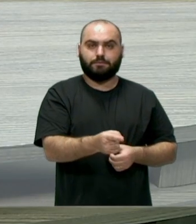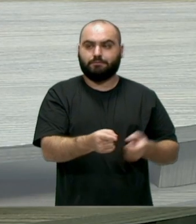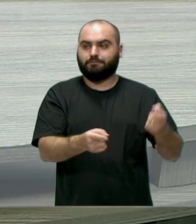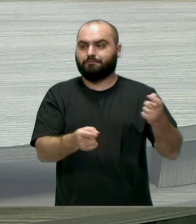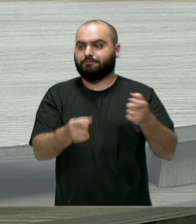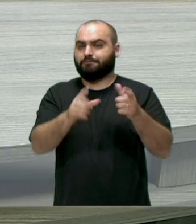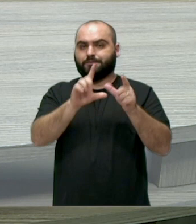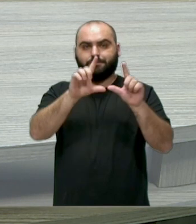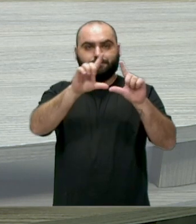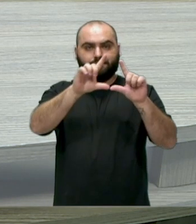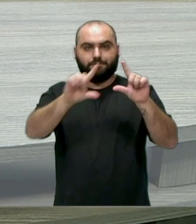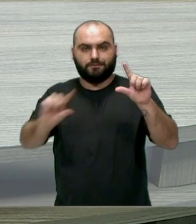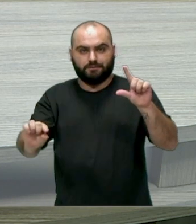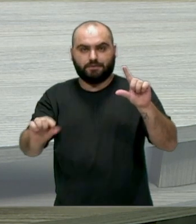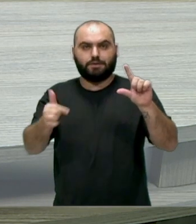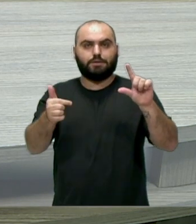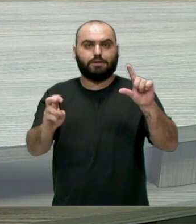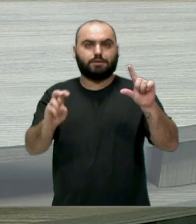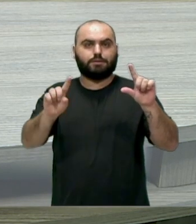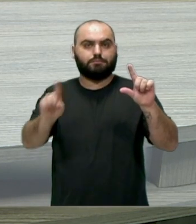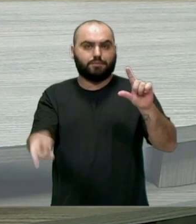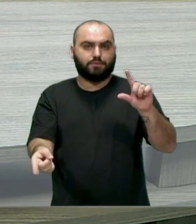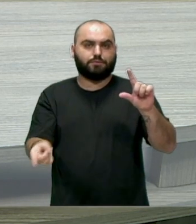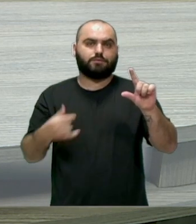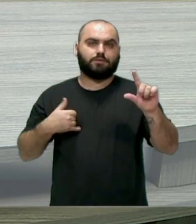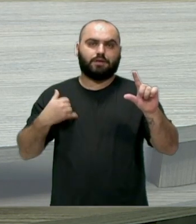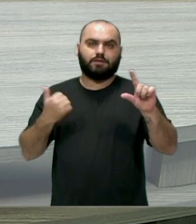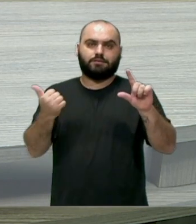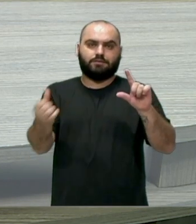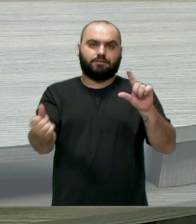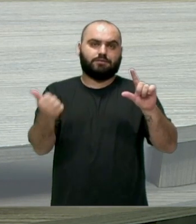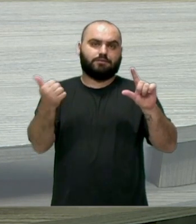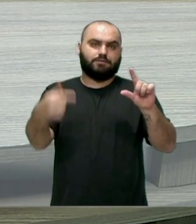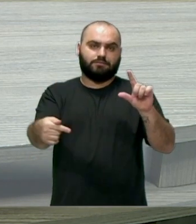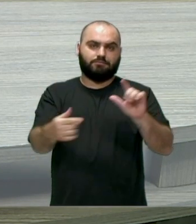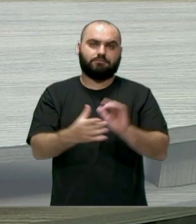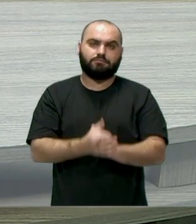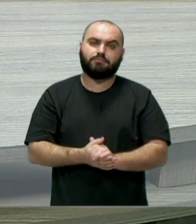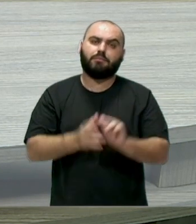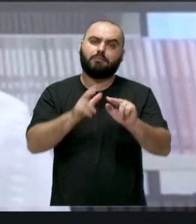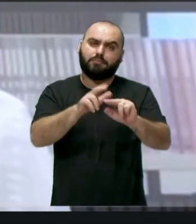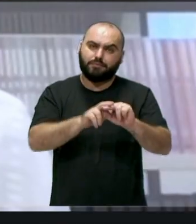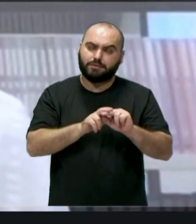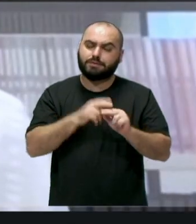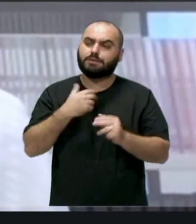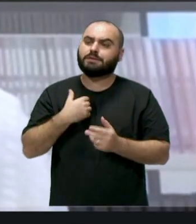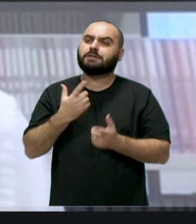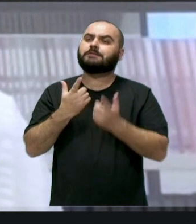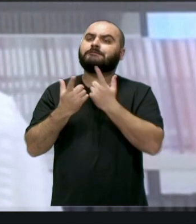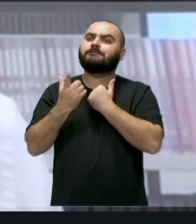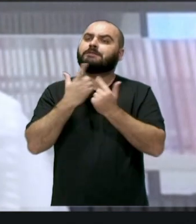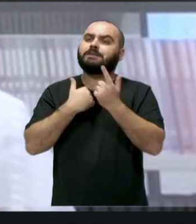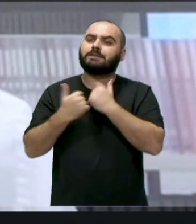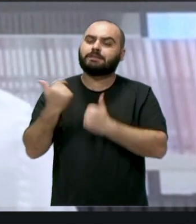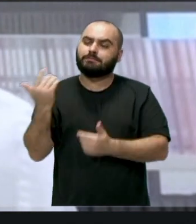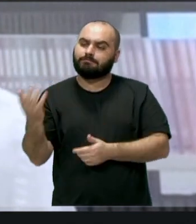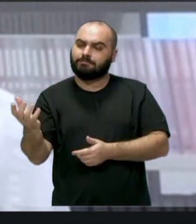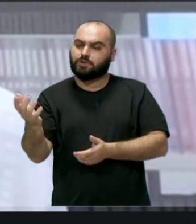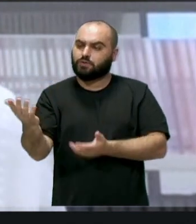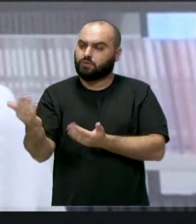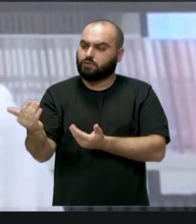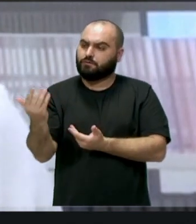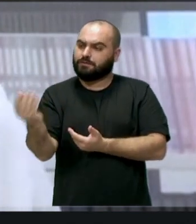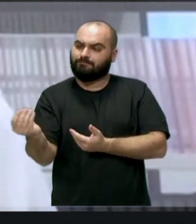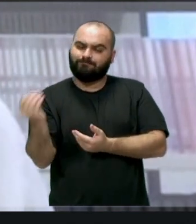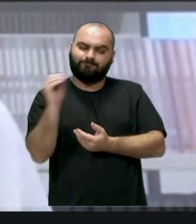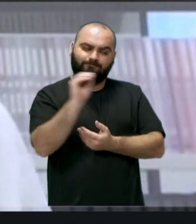nós constatamos, de fato, uma necessidade de tentar inserir esses jovens, né, integrar esses